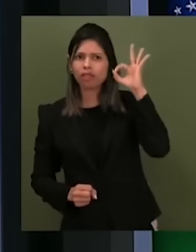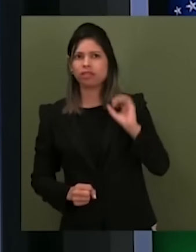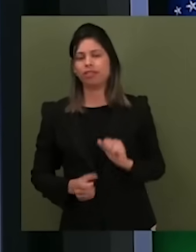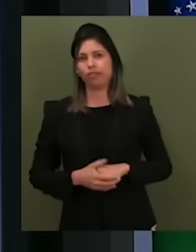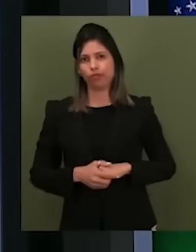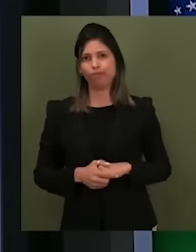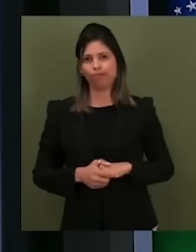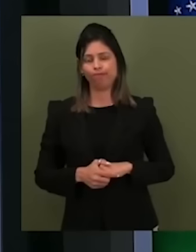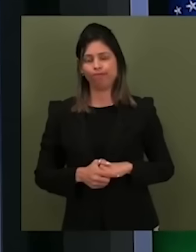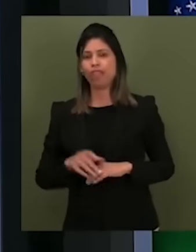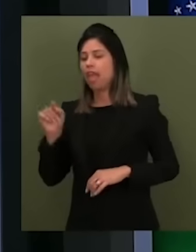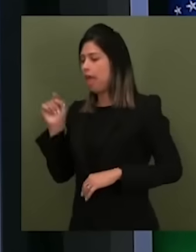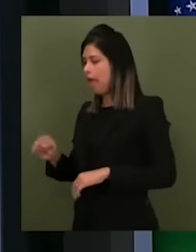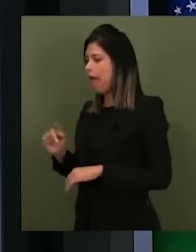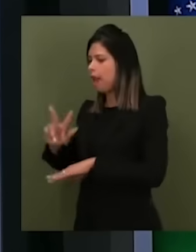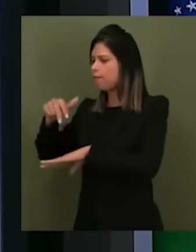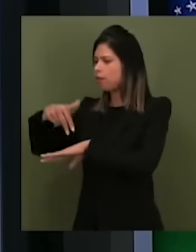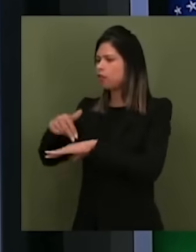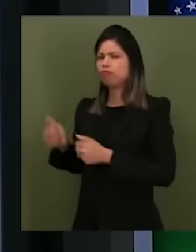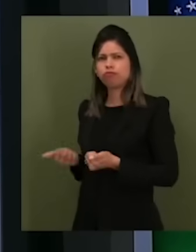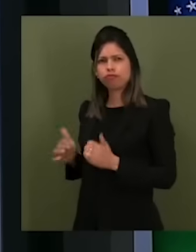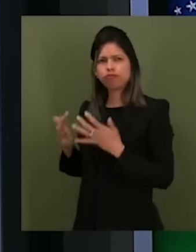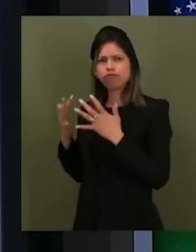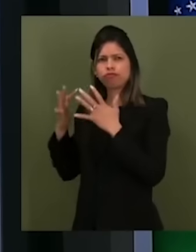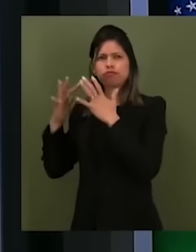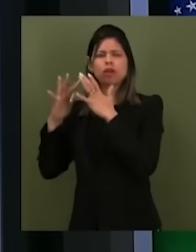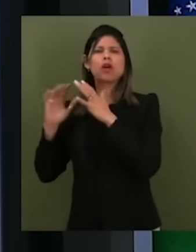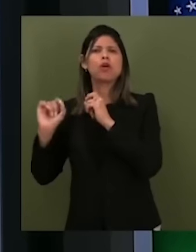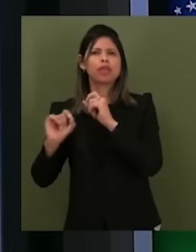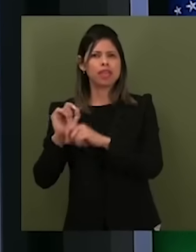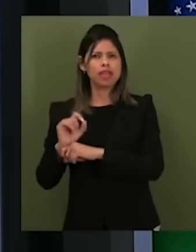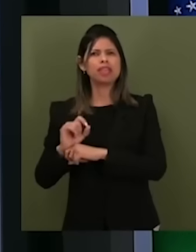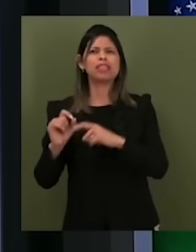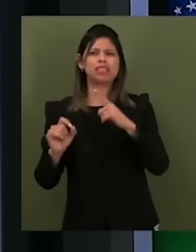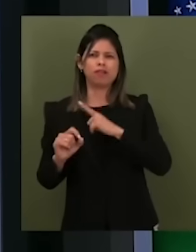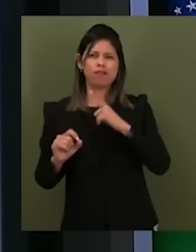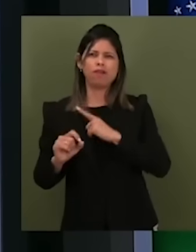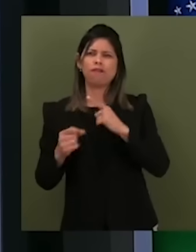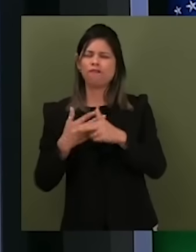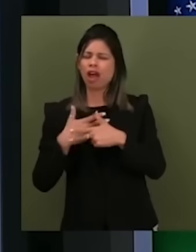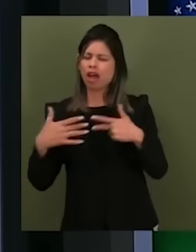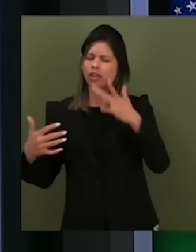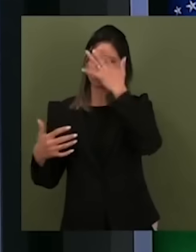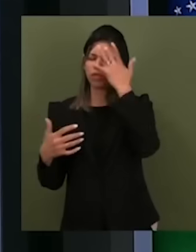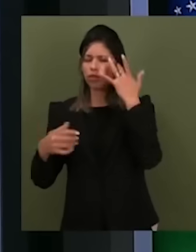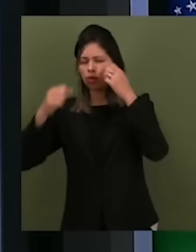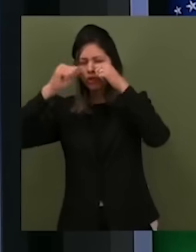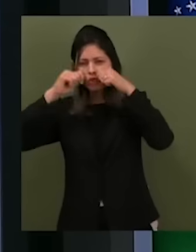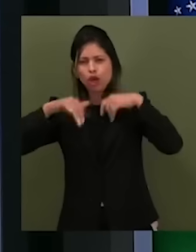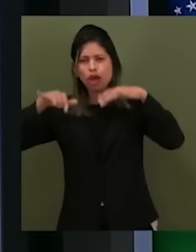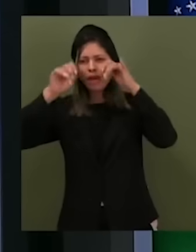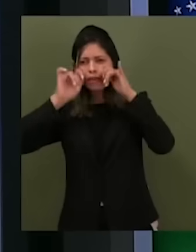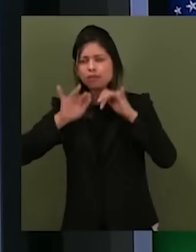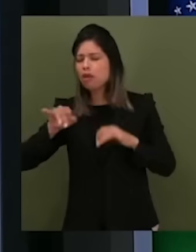Quem sabe aplaudida por seus pares e muitos chorando, seus funcionários, mas ela